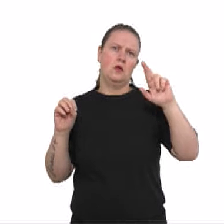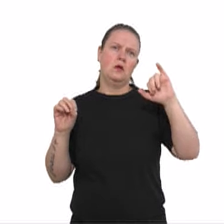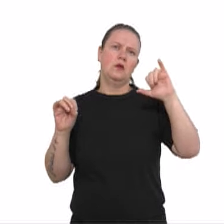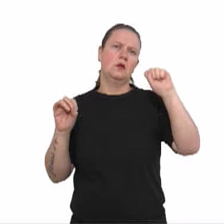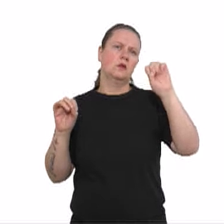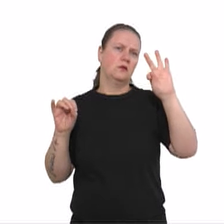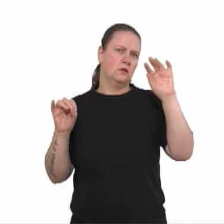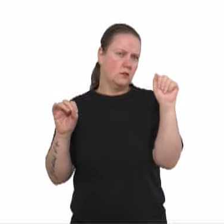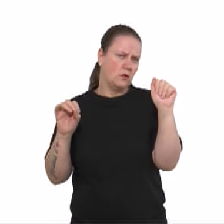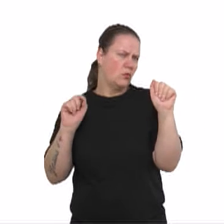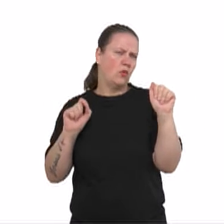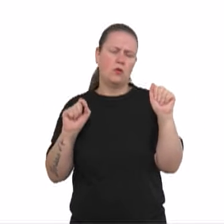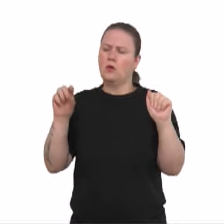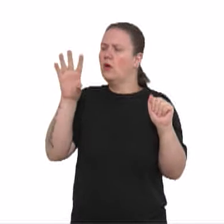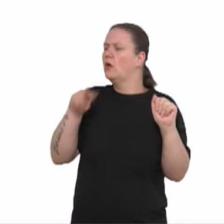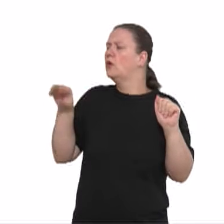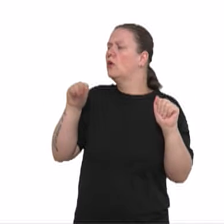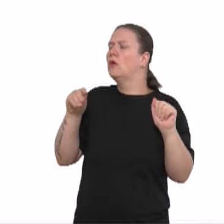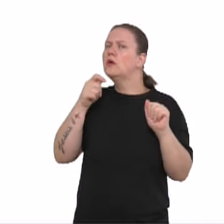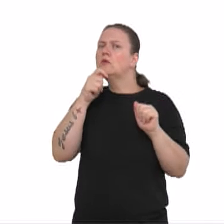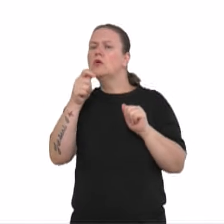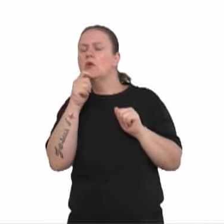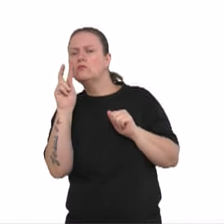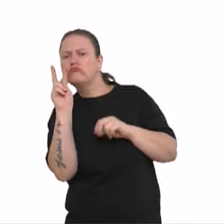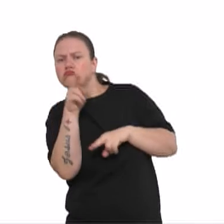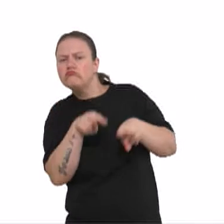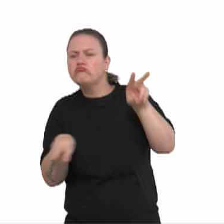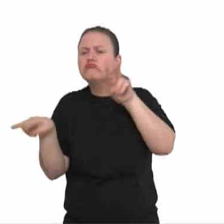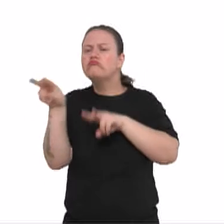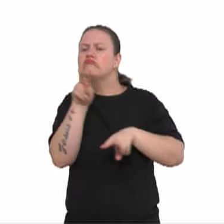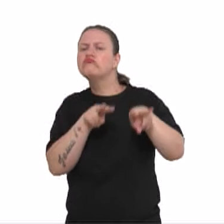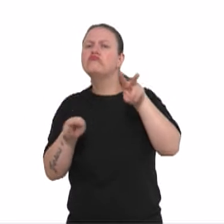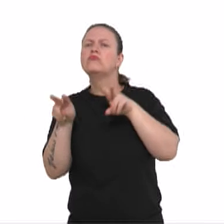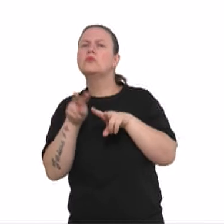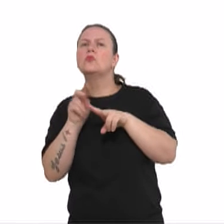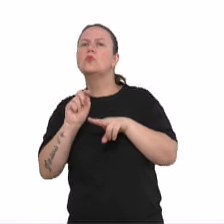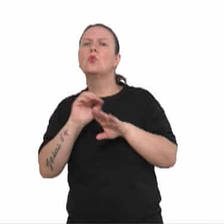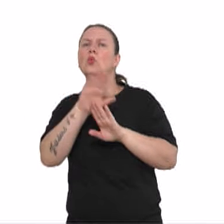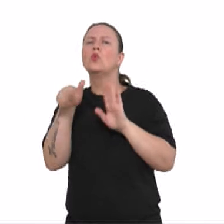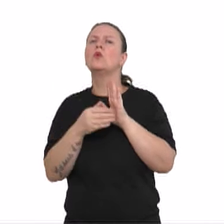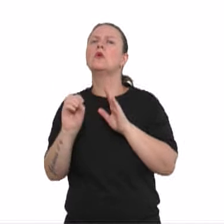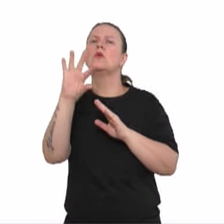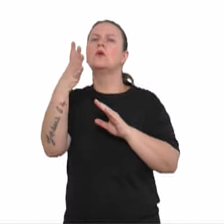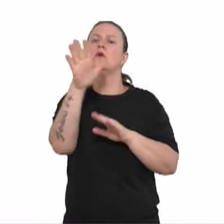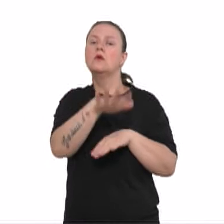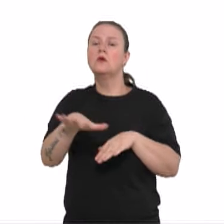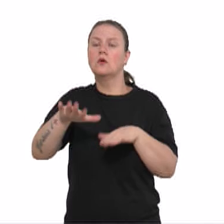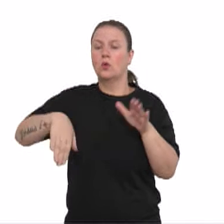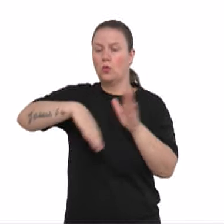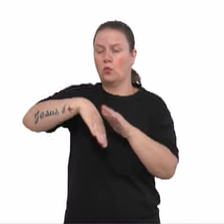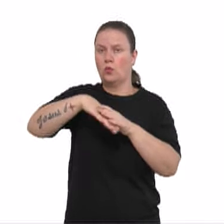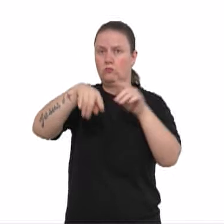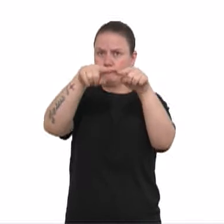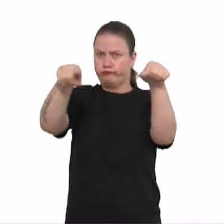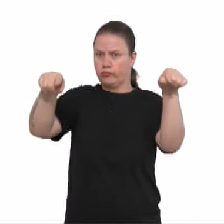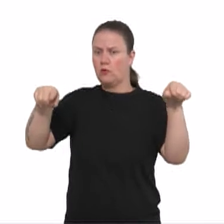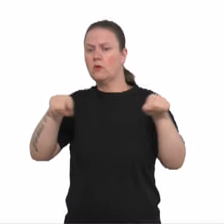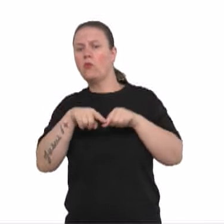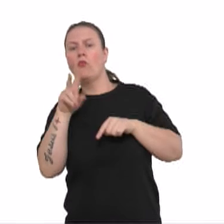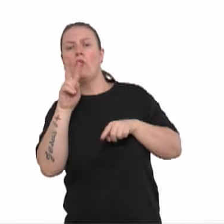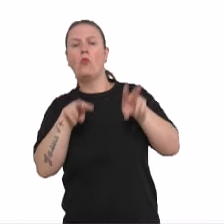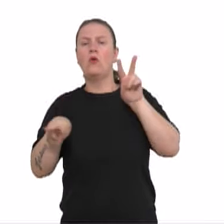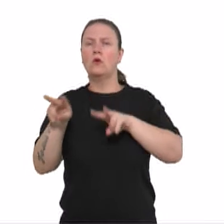quê? A. Narrar as ações que ocorrem em campo. B. Fazer análises